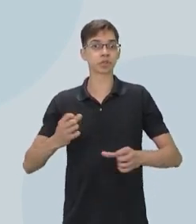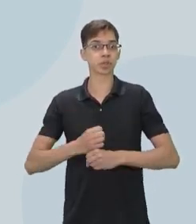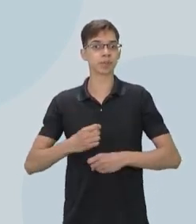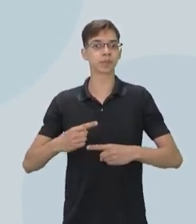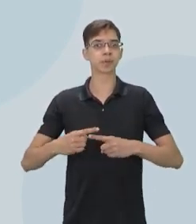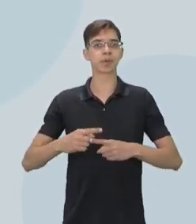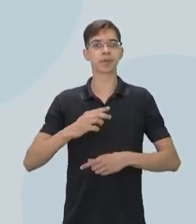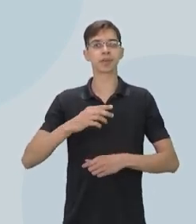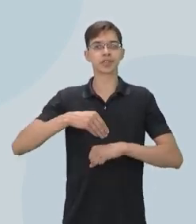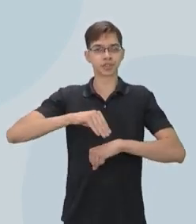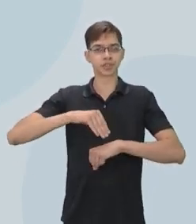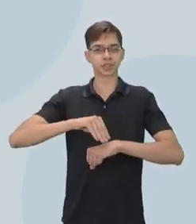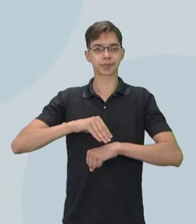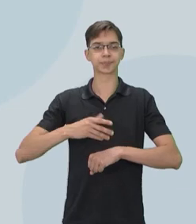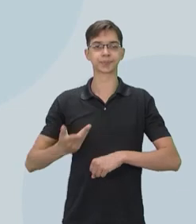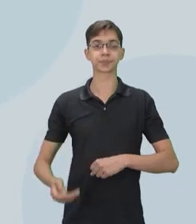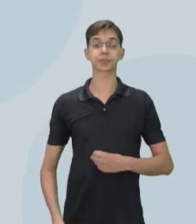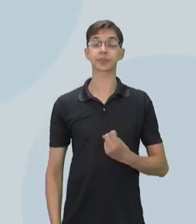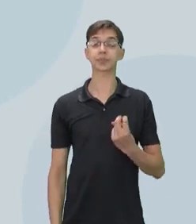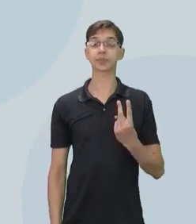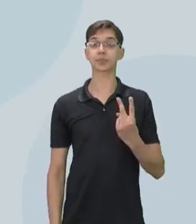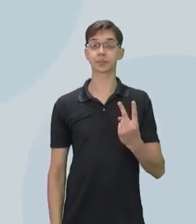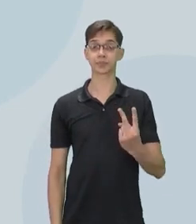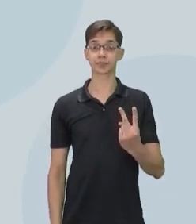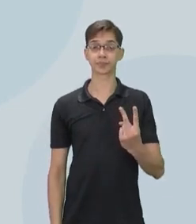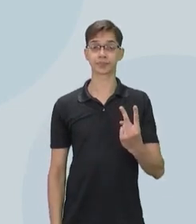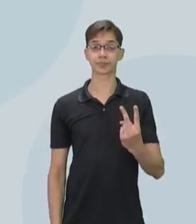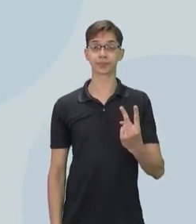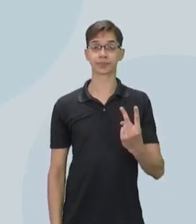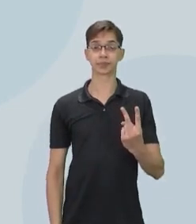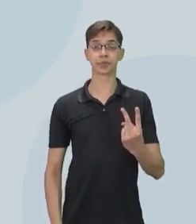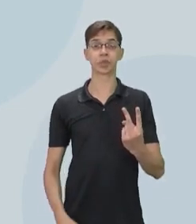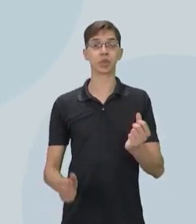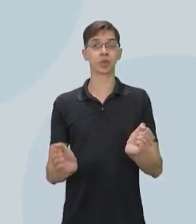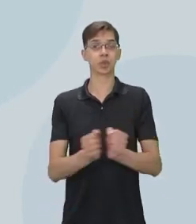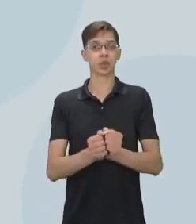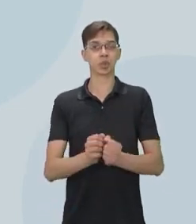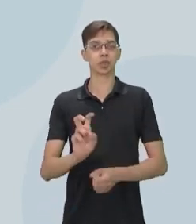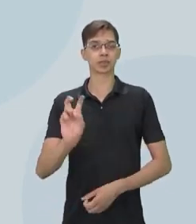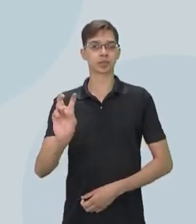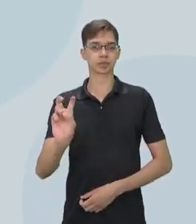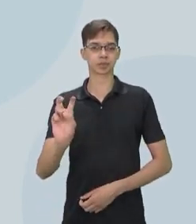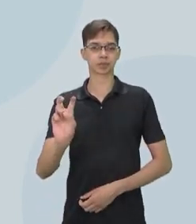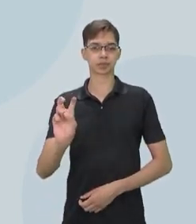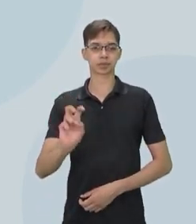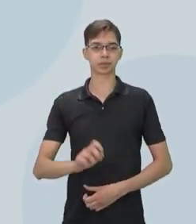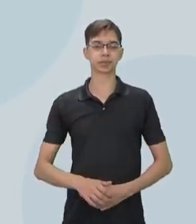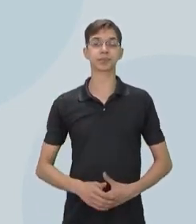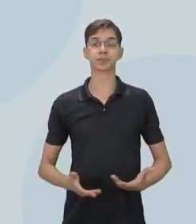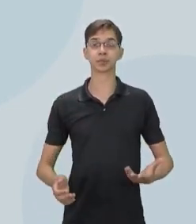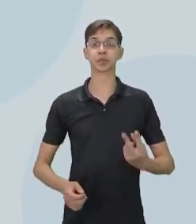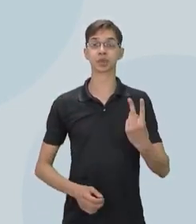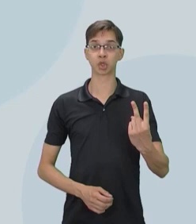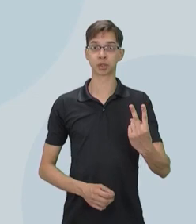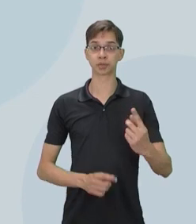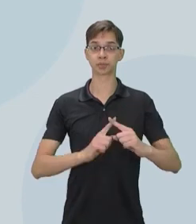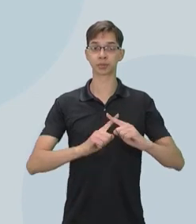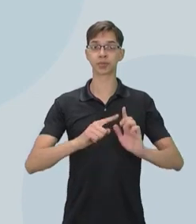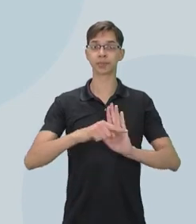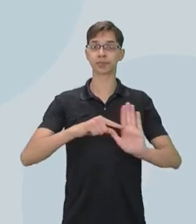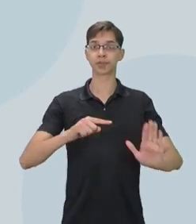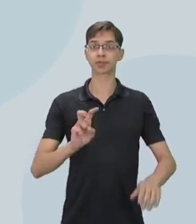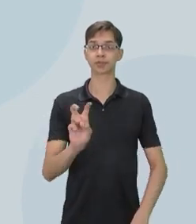vou pegar aqui, ó, o 2 com o 5, né? Vou multiplicar aí, ó, o 2 com o menos